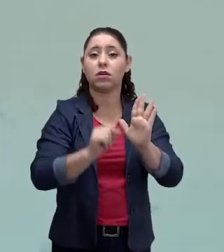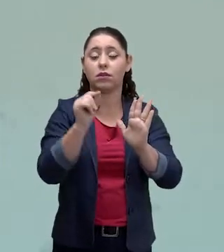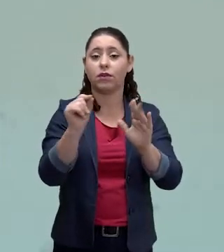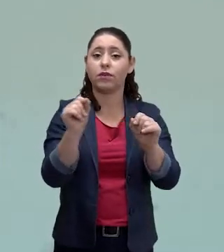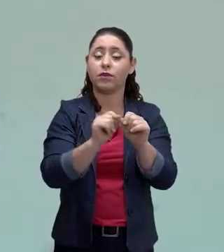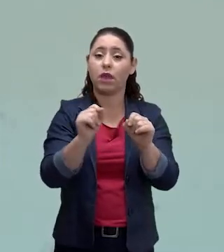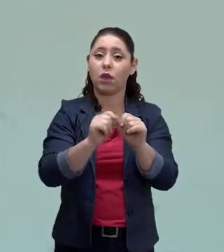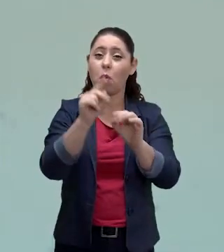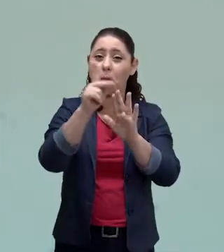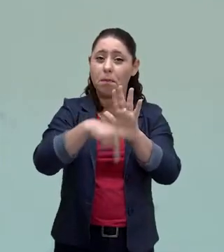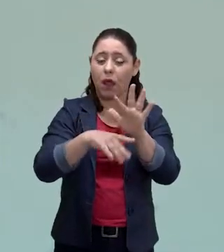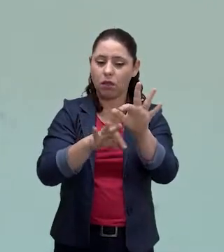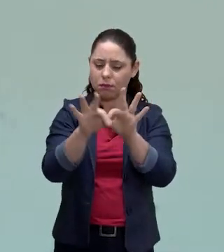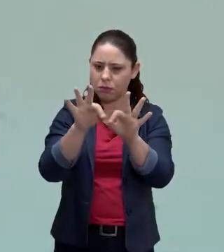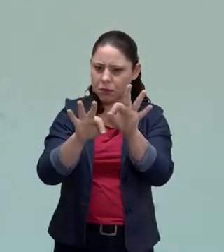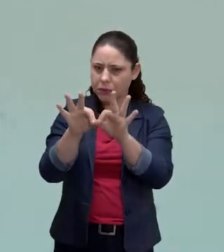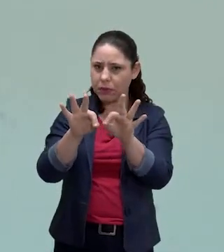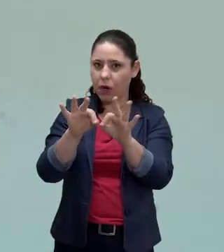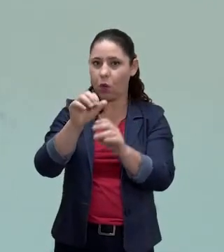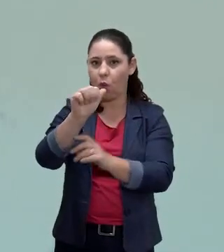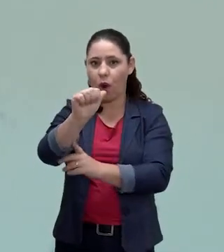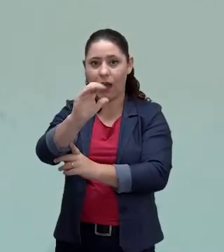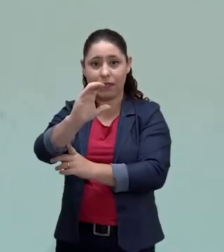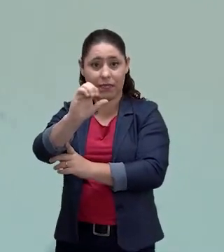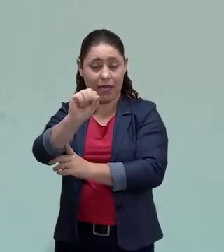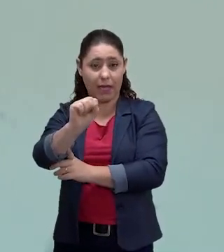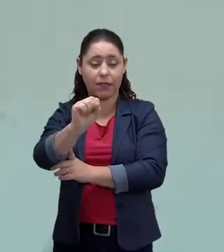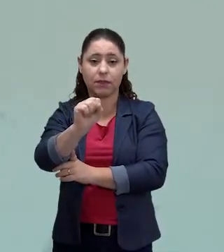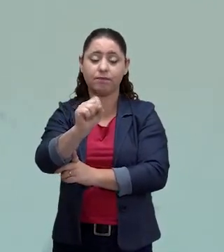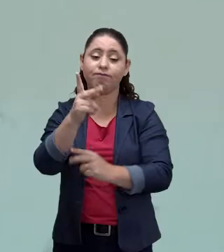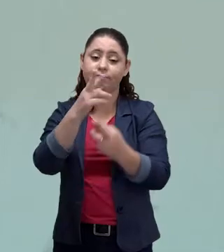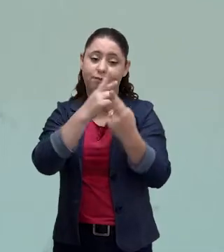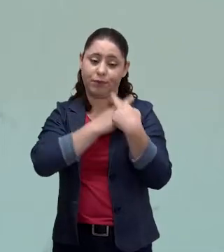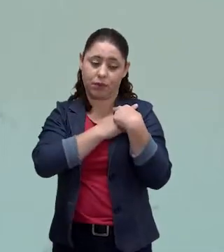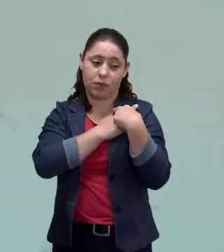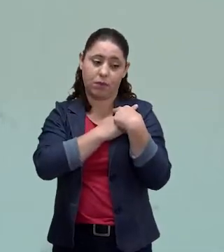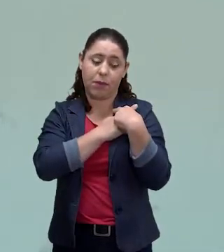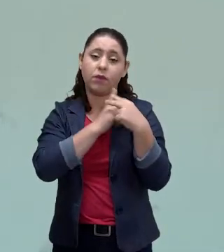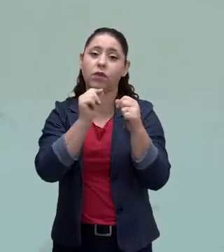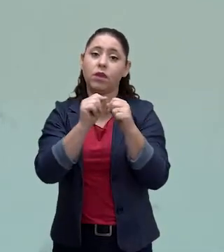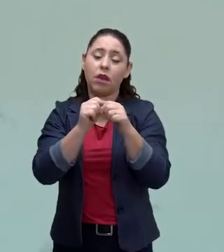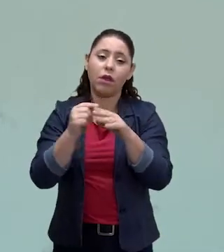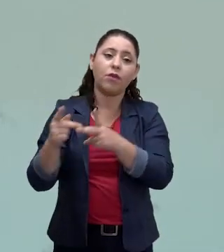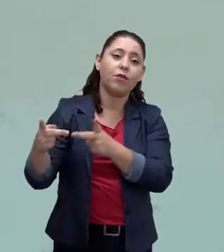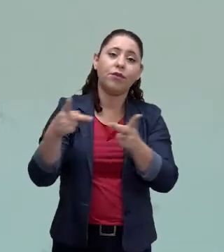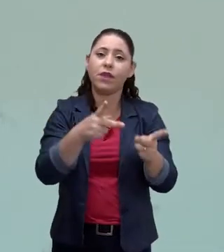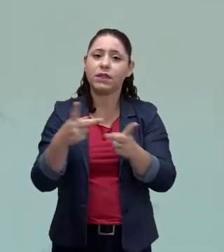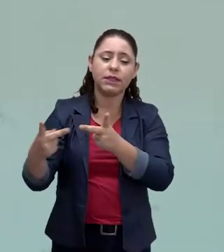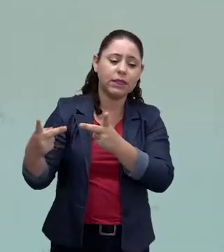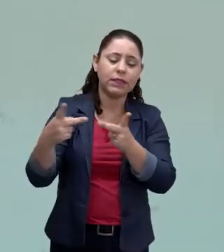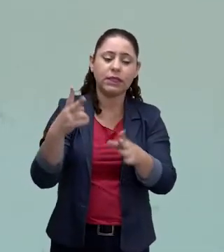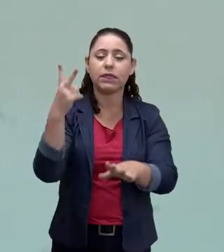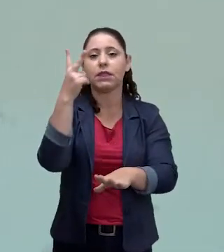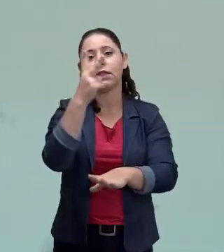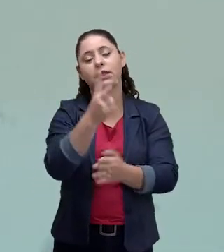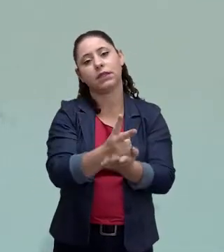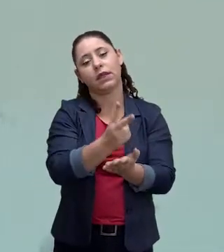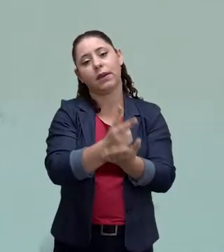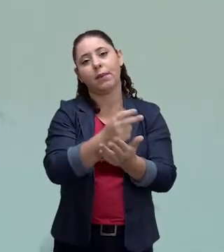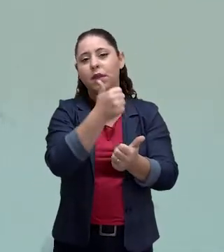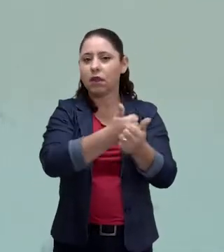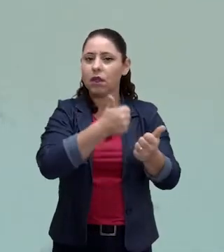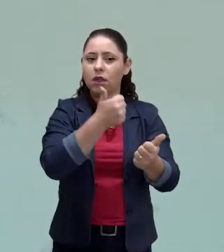digamos assim, é feito um plano onde um agente de saúde fica responsável por estabelecer visitas periódicas